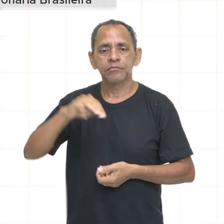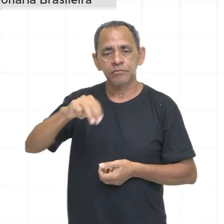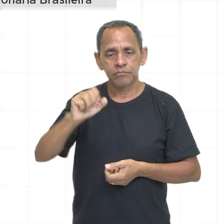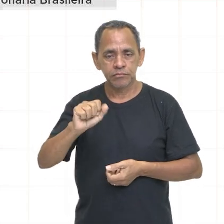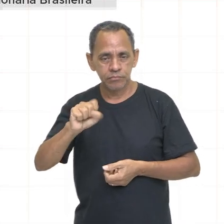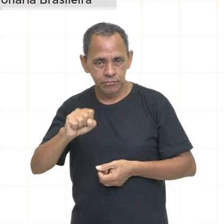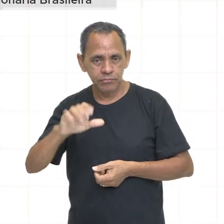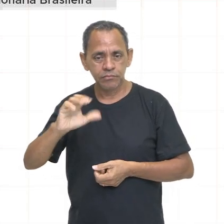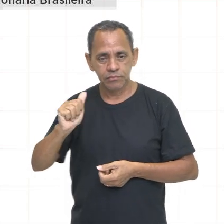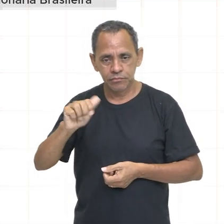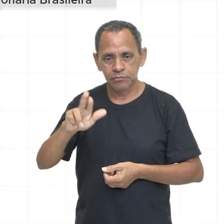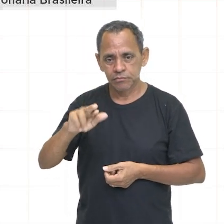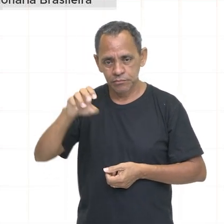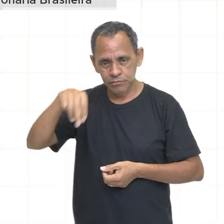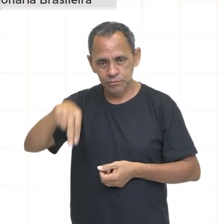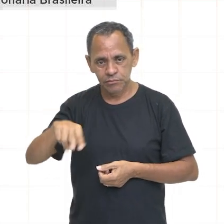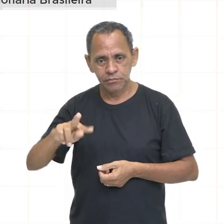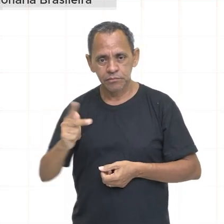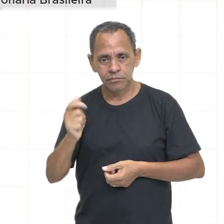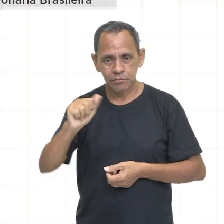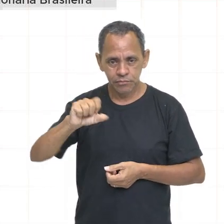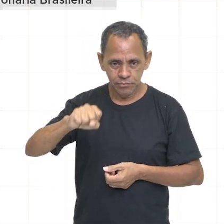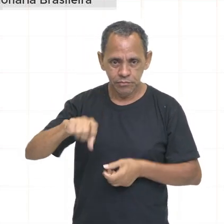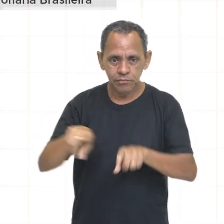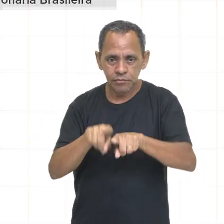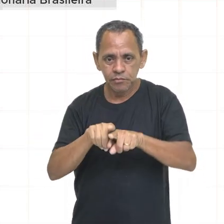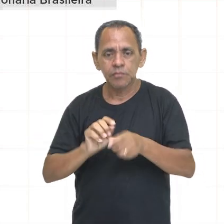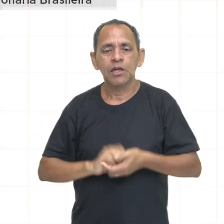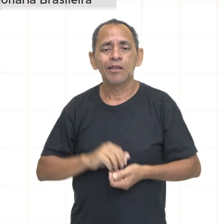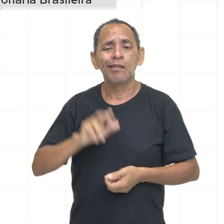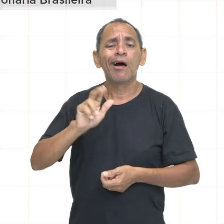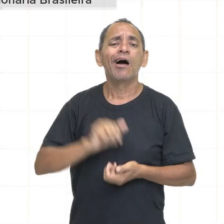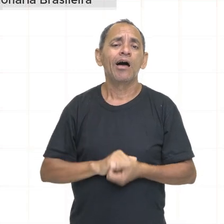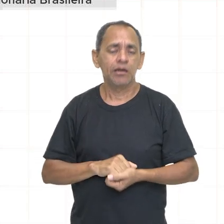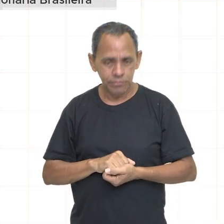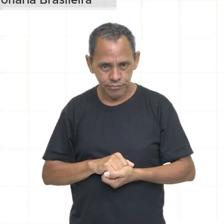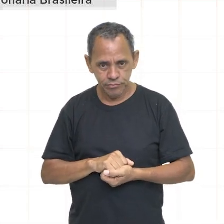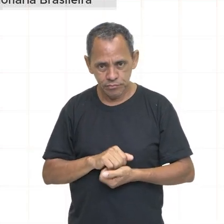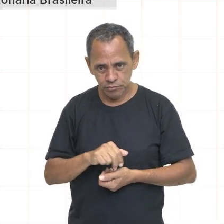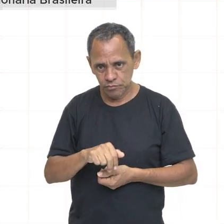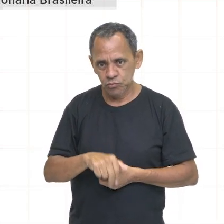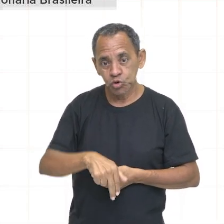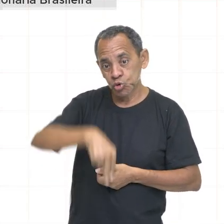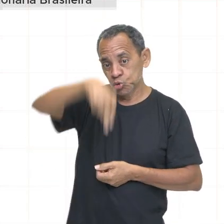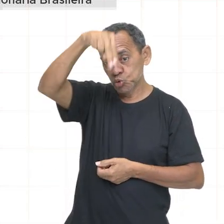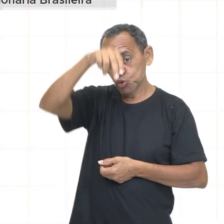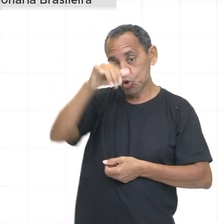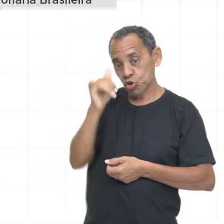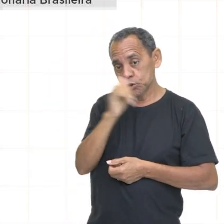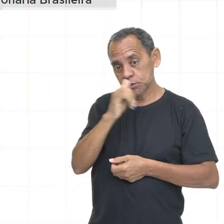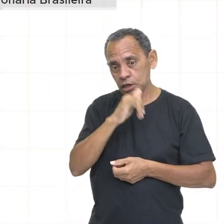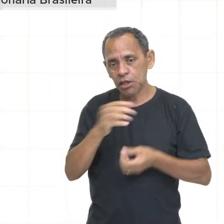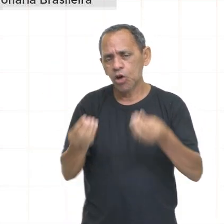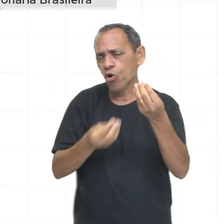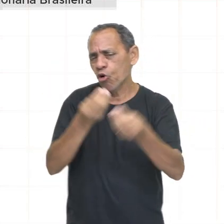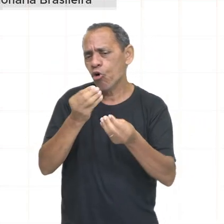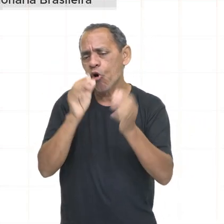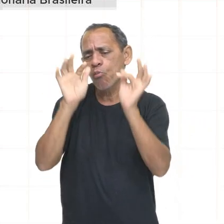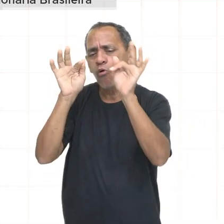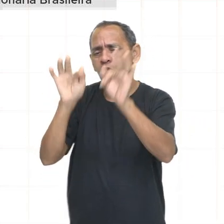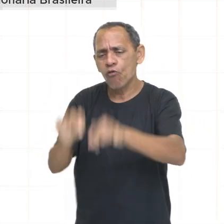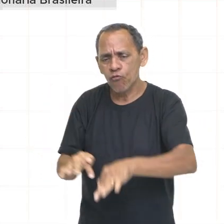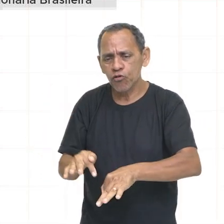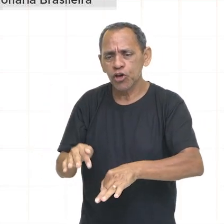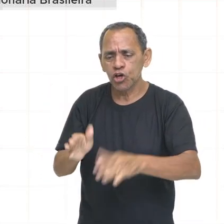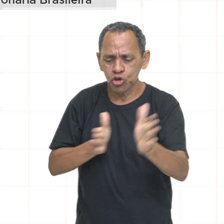para atuar no fronte da guerra no norte da Itália. E como é que foi que o Estado Novo acabou, professor? Como é